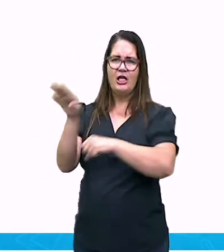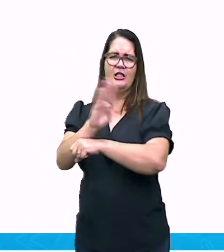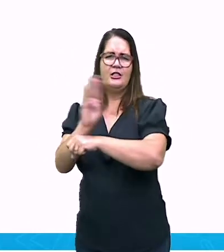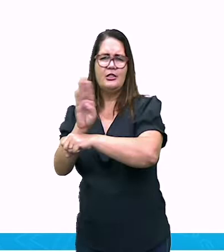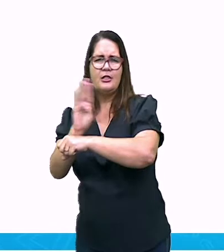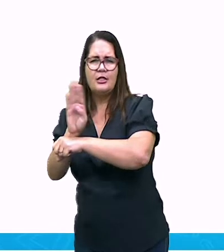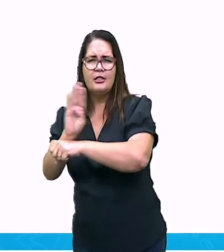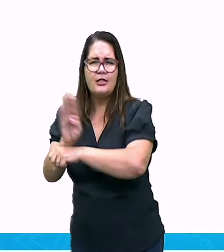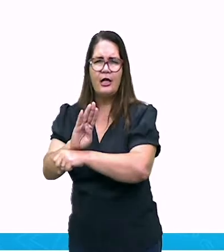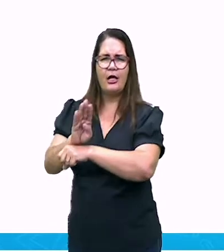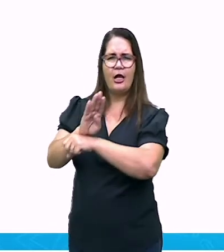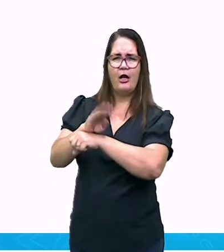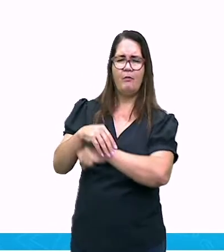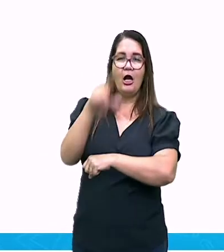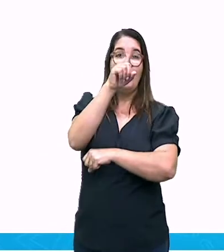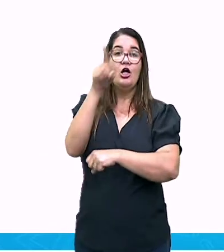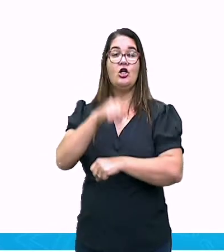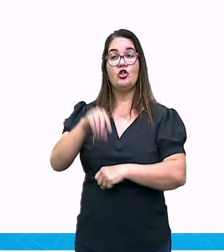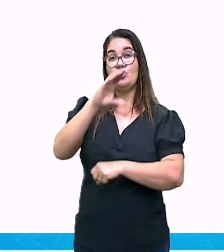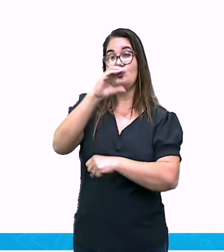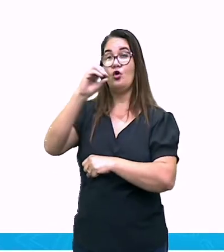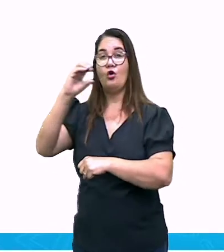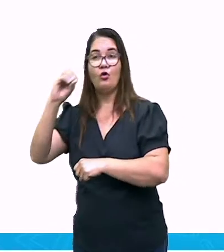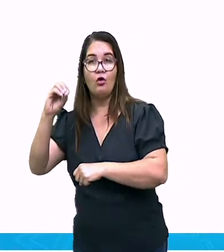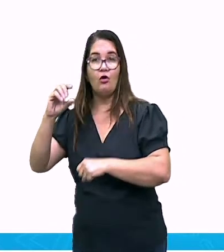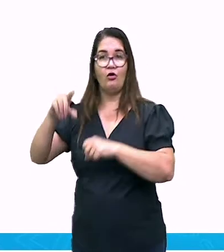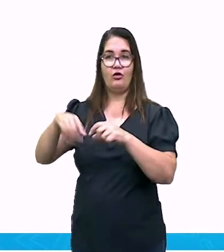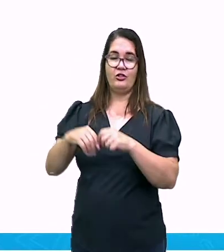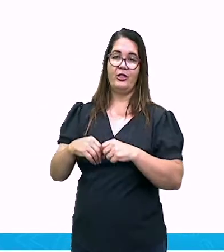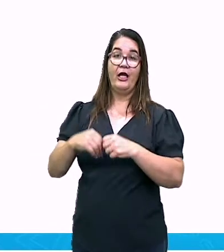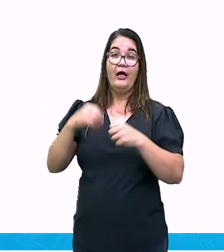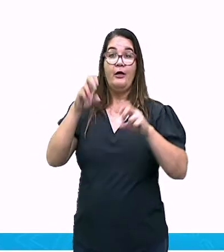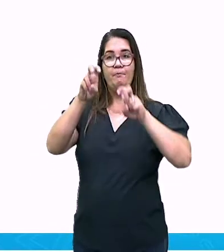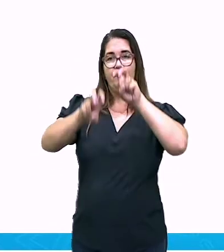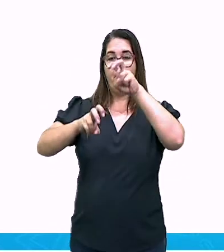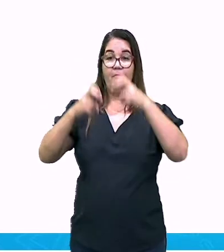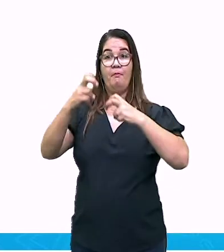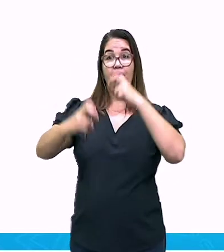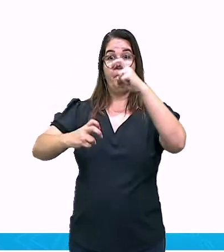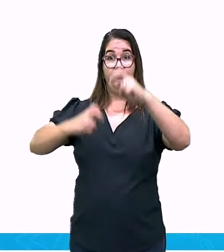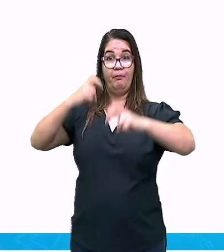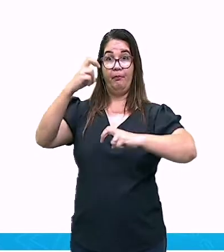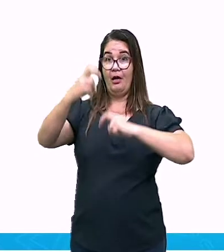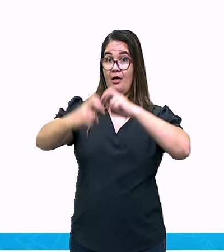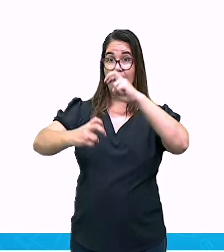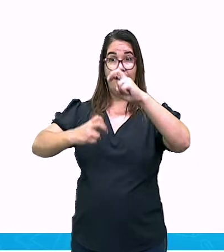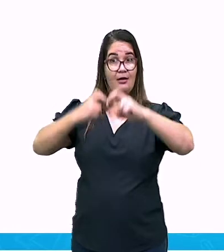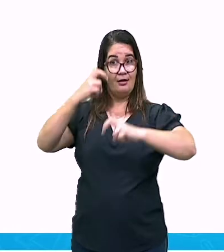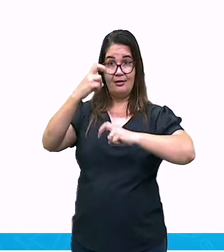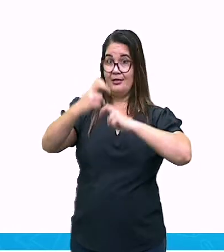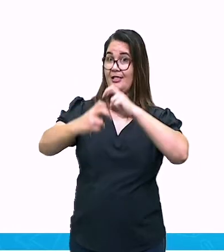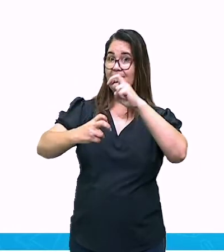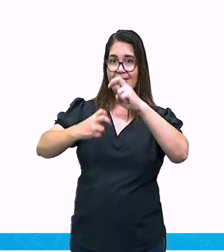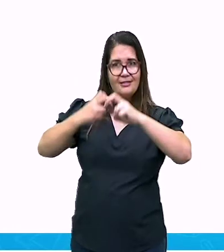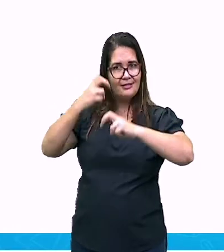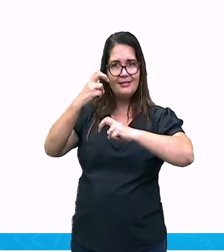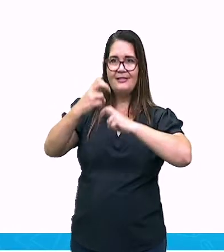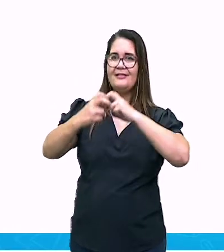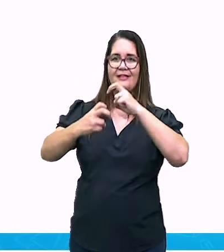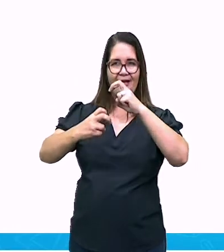teatro, zoológico, shoppings, parques e televisão. Esse aqui é um cinema de